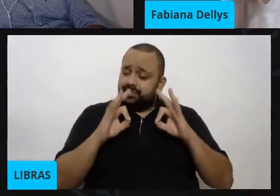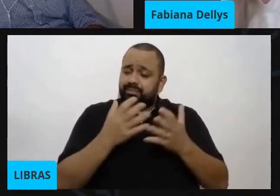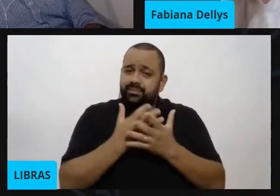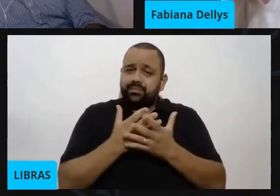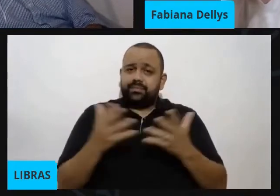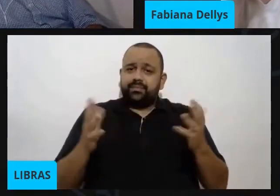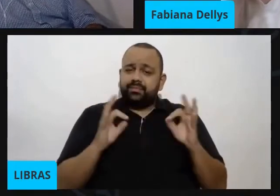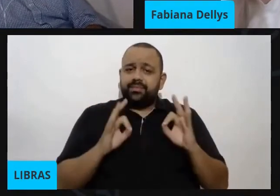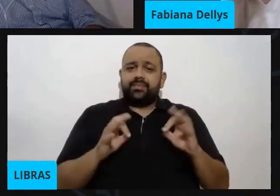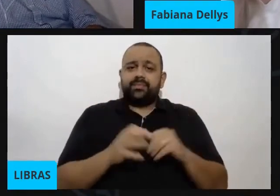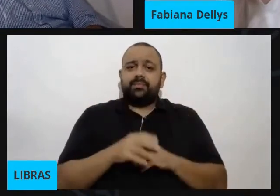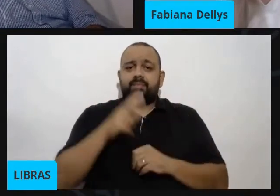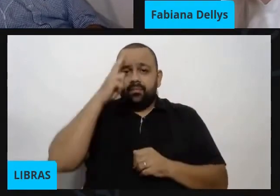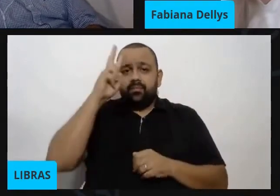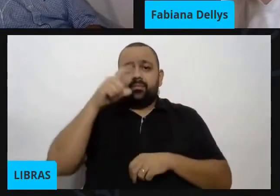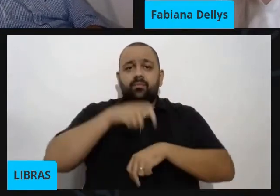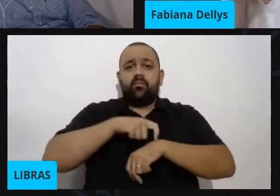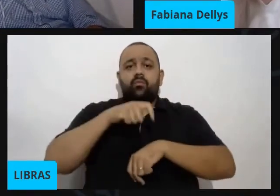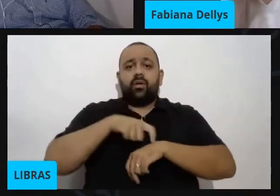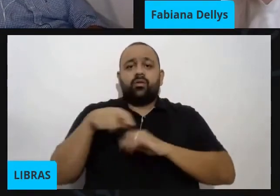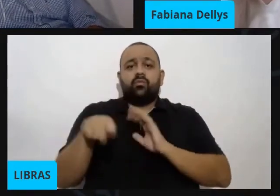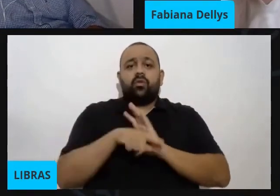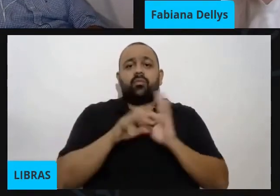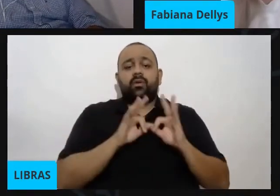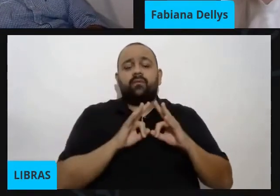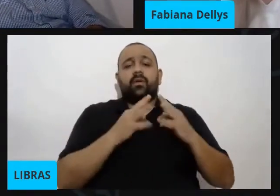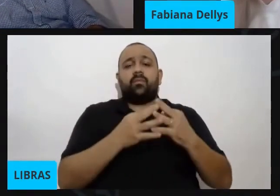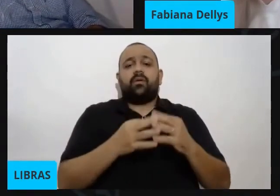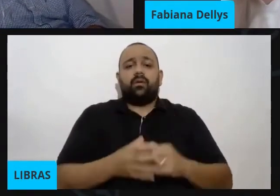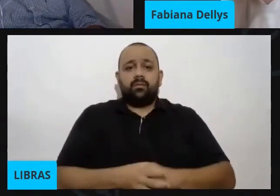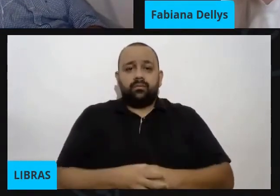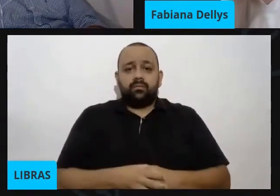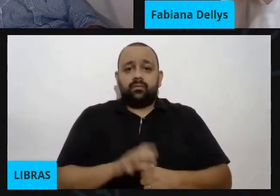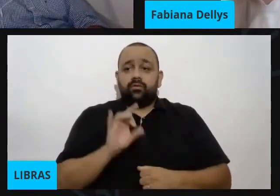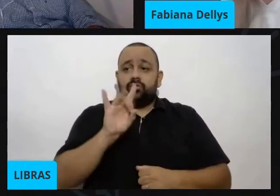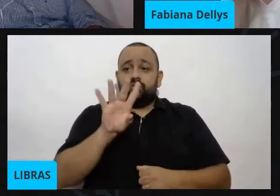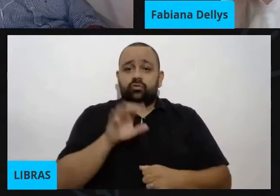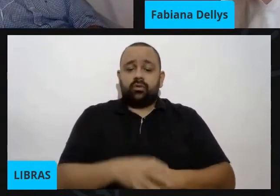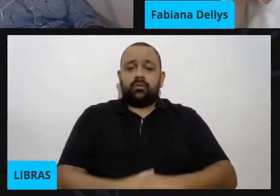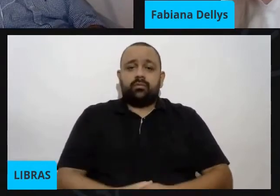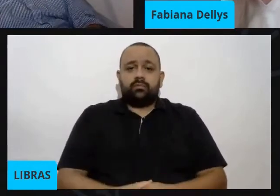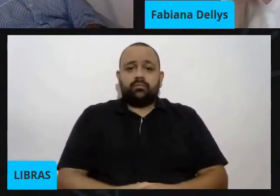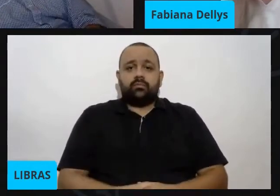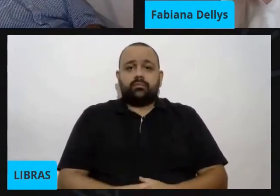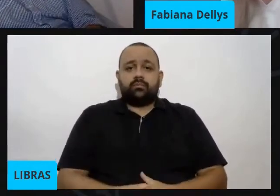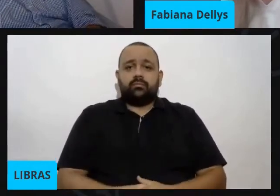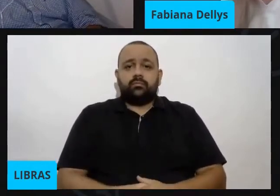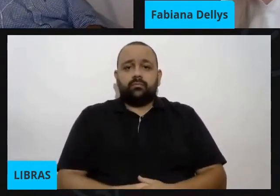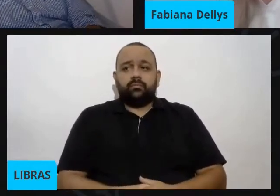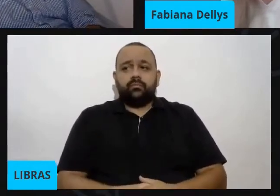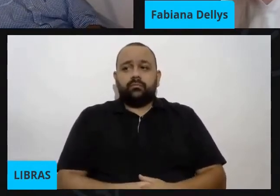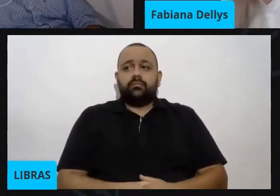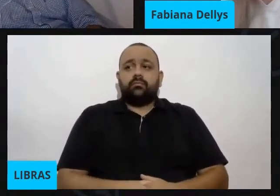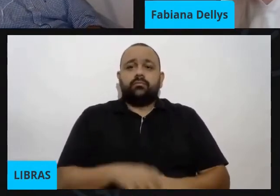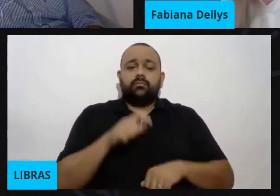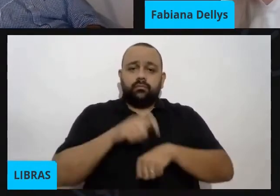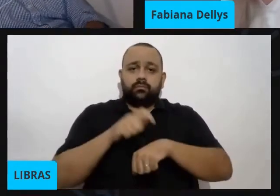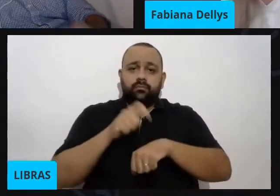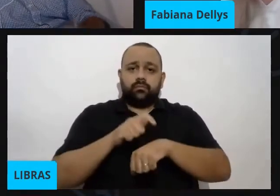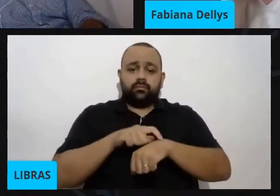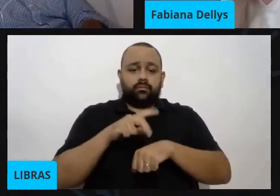ele vai lembrar dos momentos em família. E só. os momentos de afeto, e